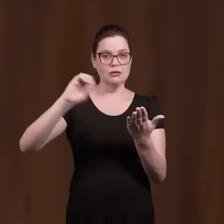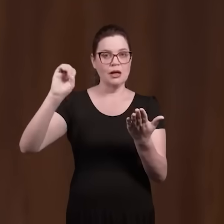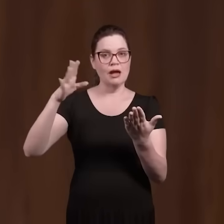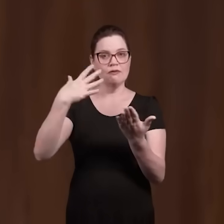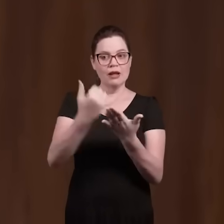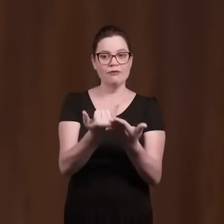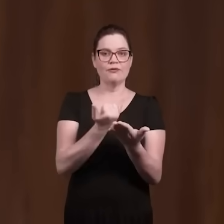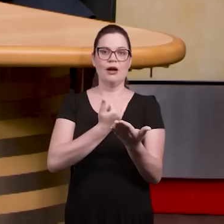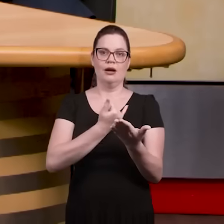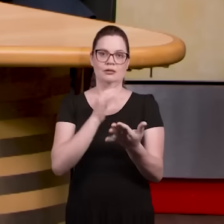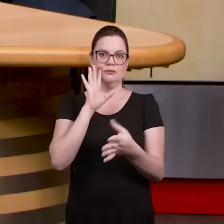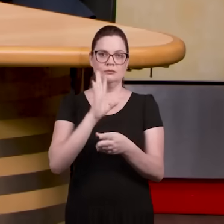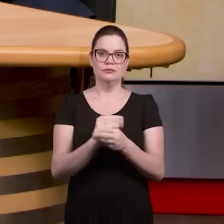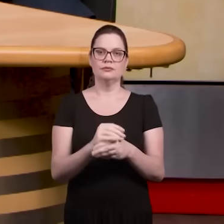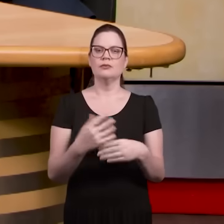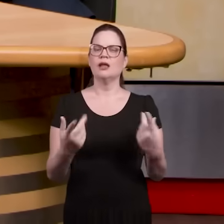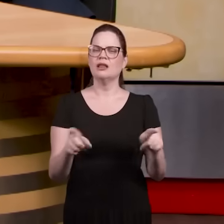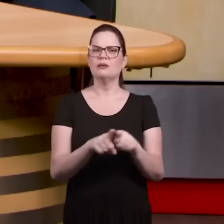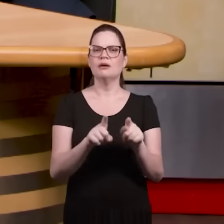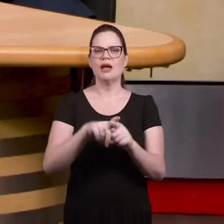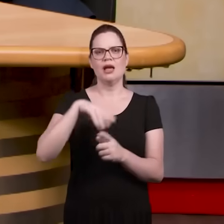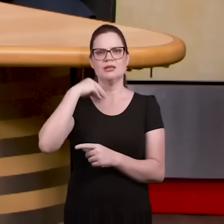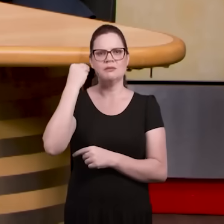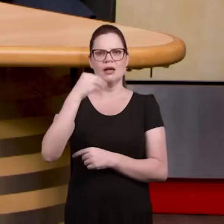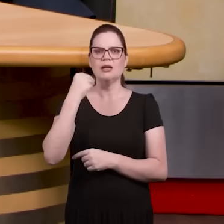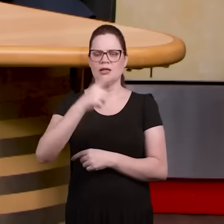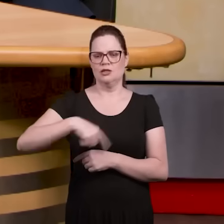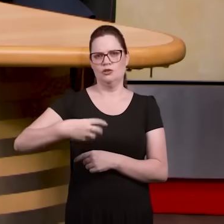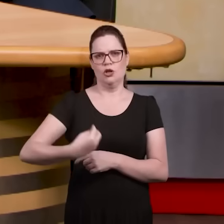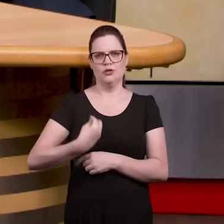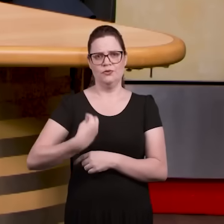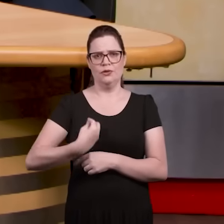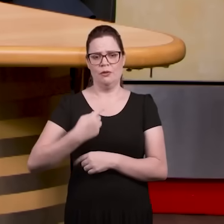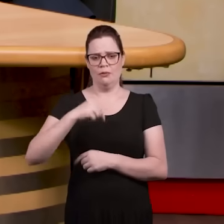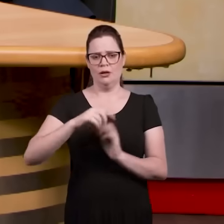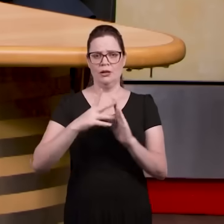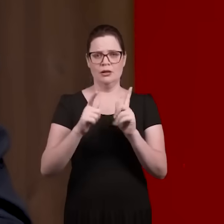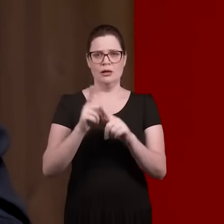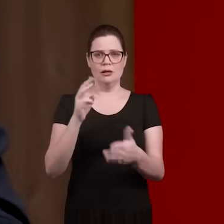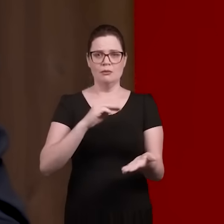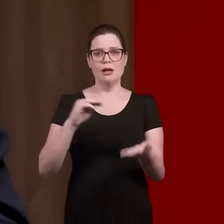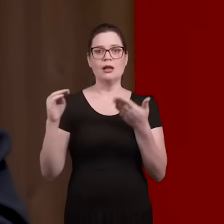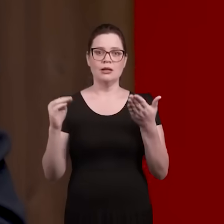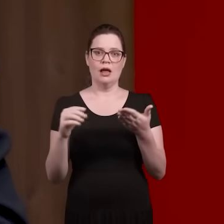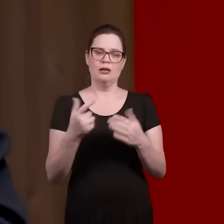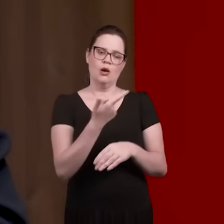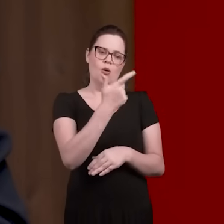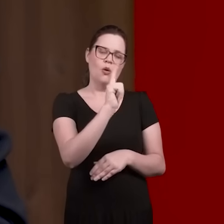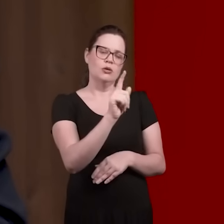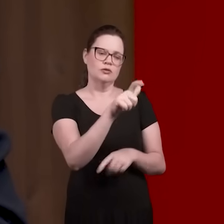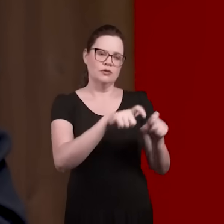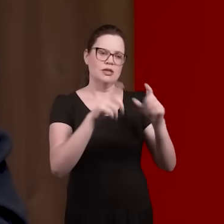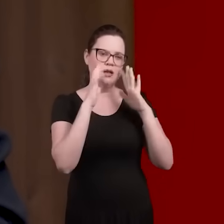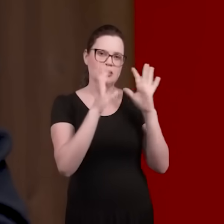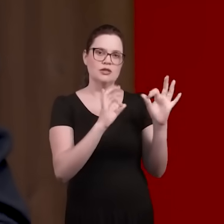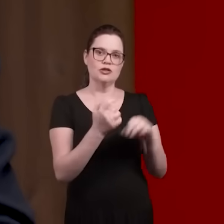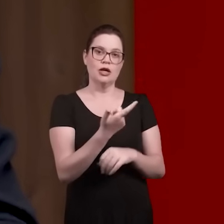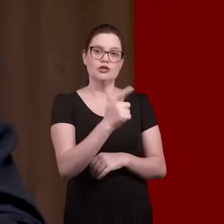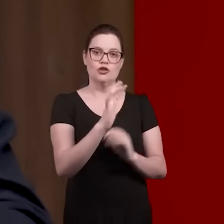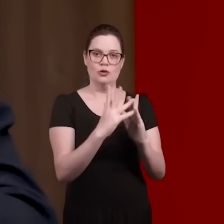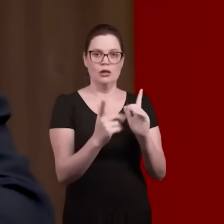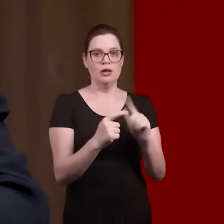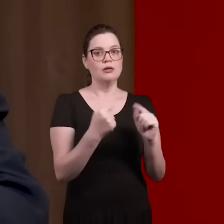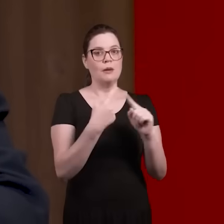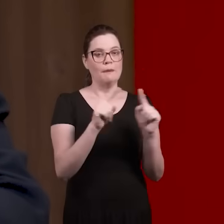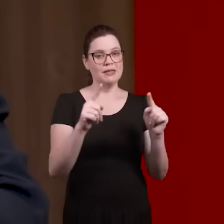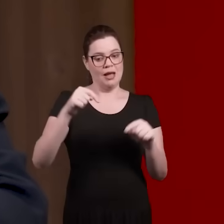Isso é muito importante. É porque é uma experiência que nós temos, até para irmãos de outras denominações, uma experiência que o Senhor nos deu nessa obra, que é consultar